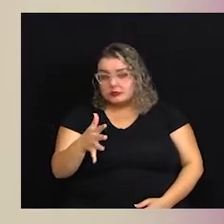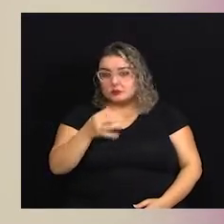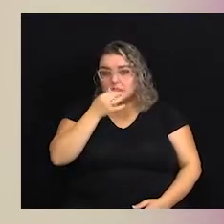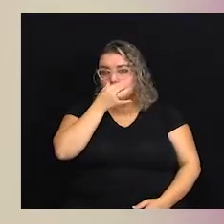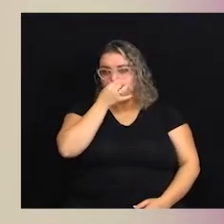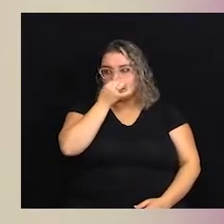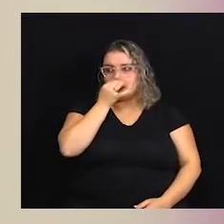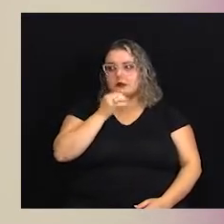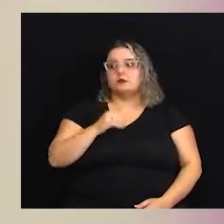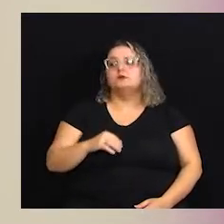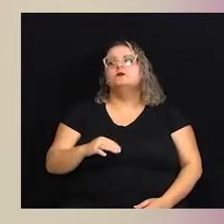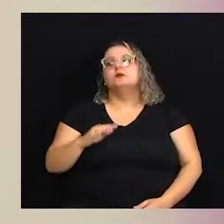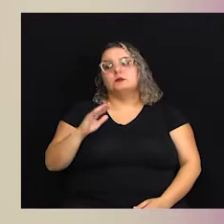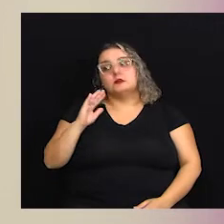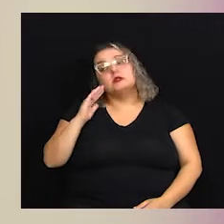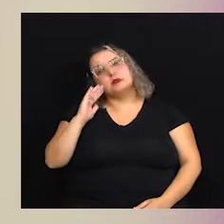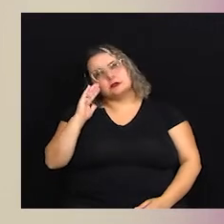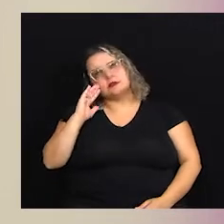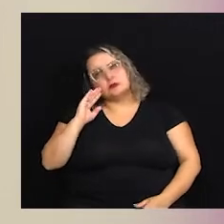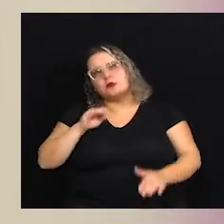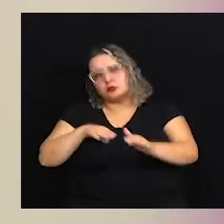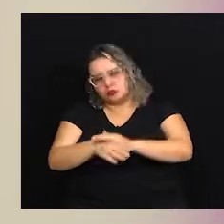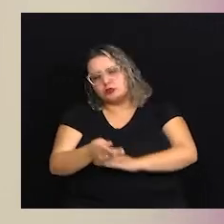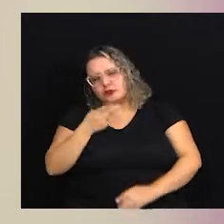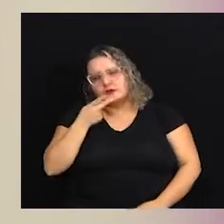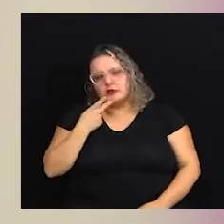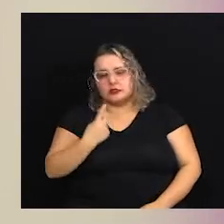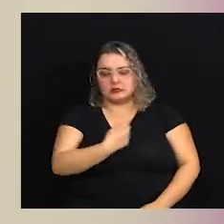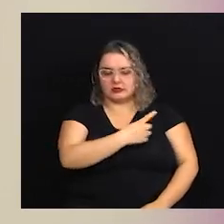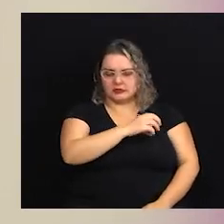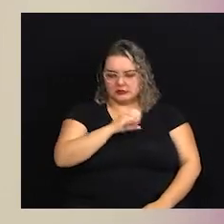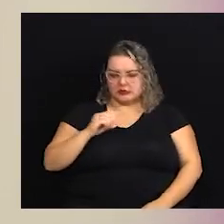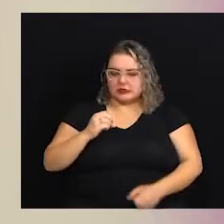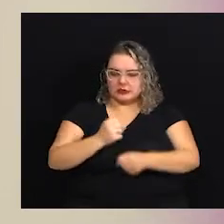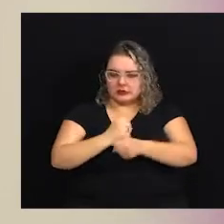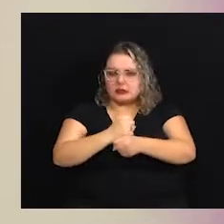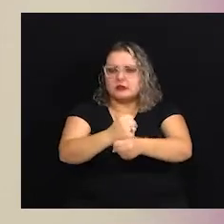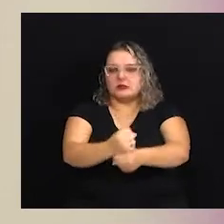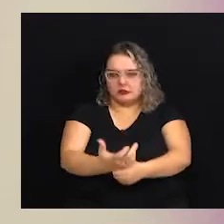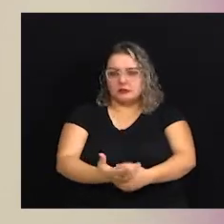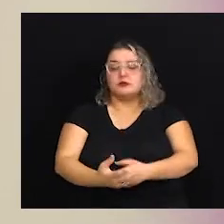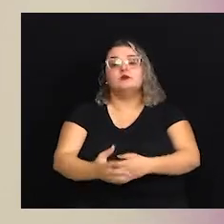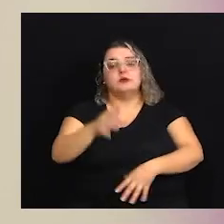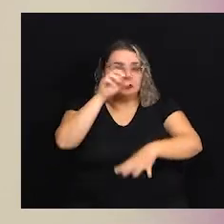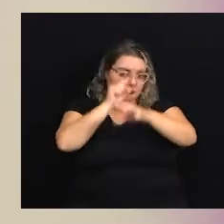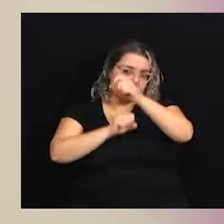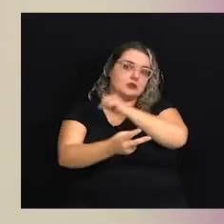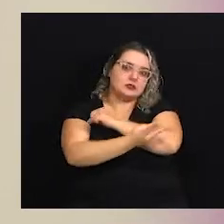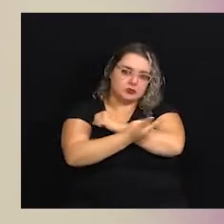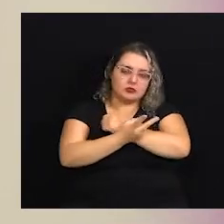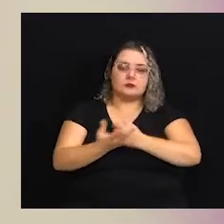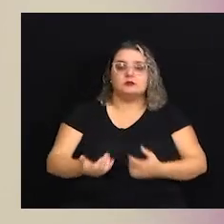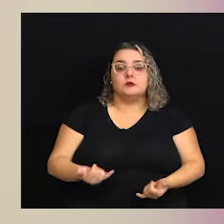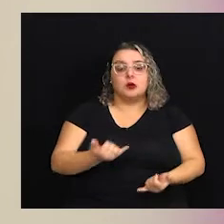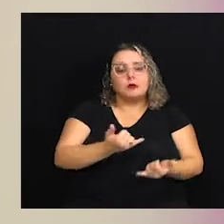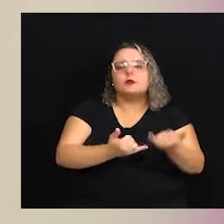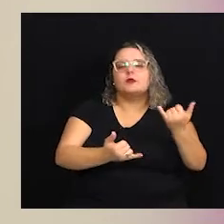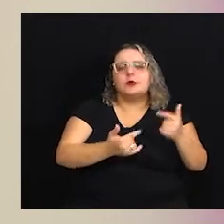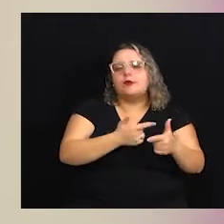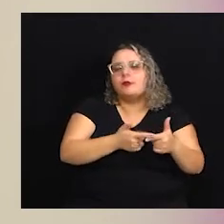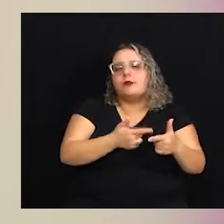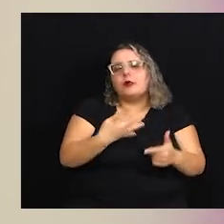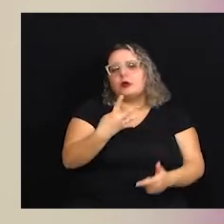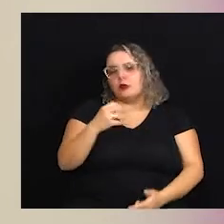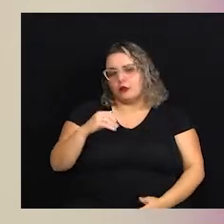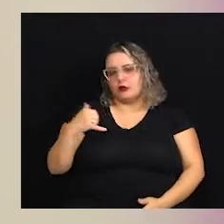nós vamos passar os 100 anos, certeza, para quem está nos assistindo e vai aprender a se cuidar. Primeira metade da vida, mais ou menos